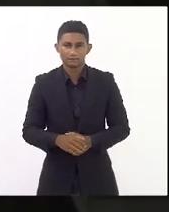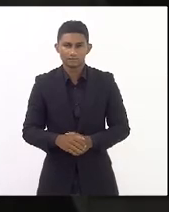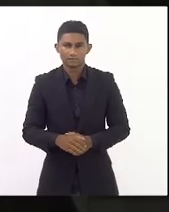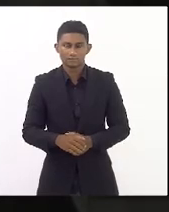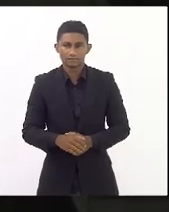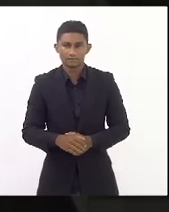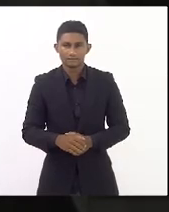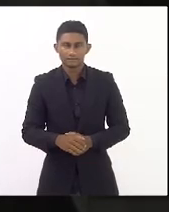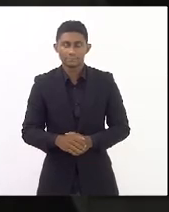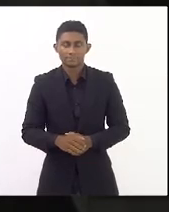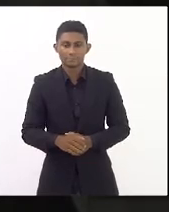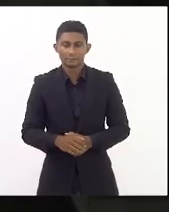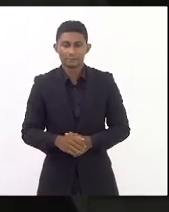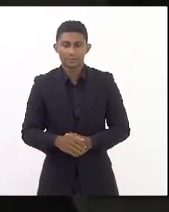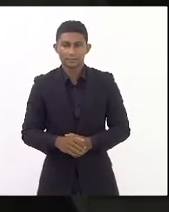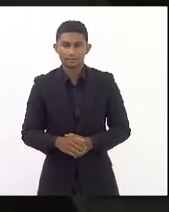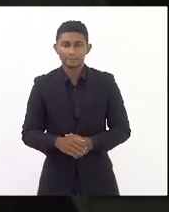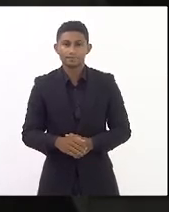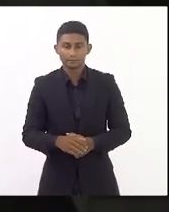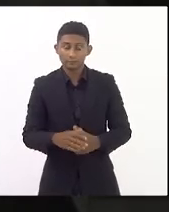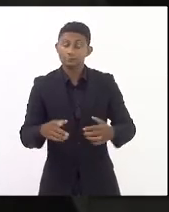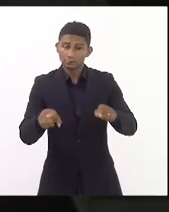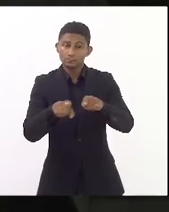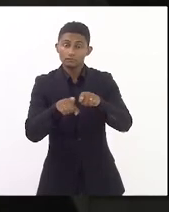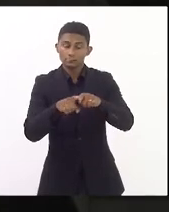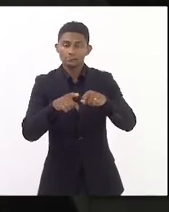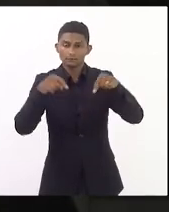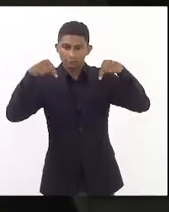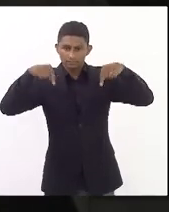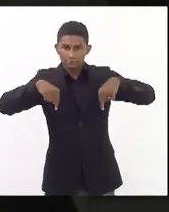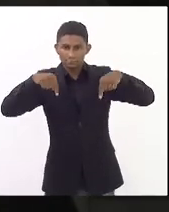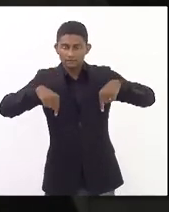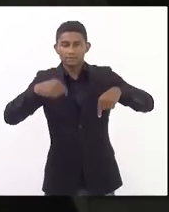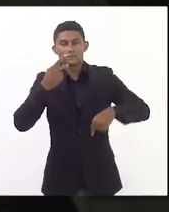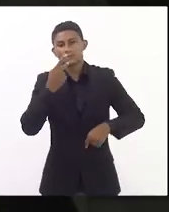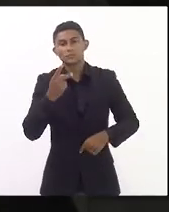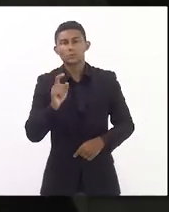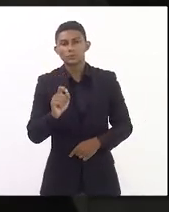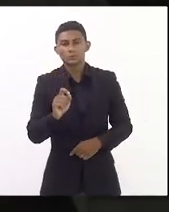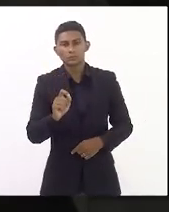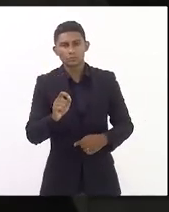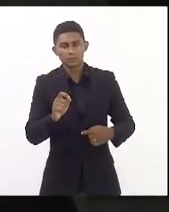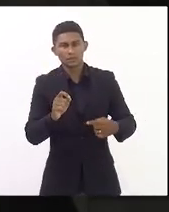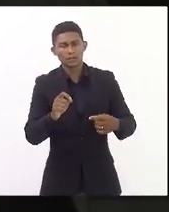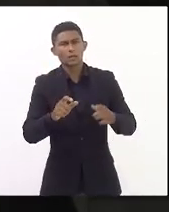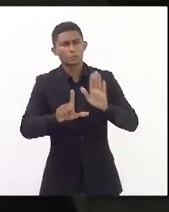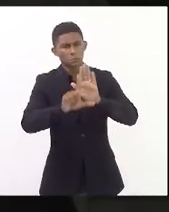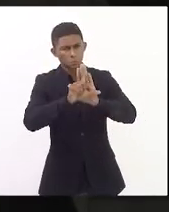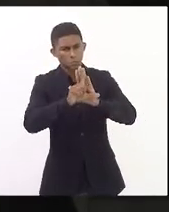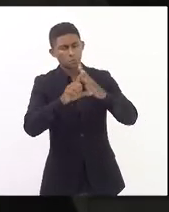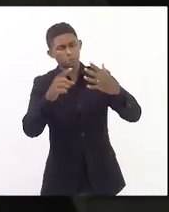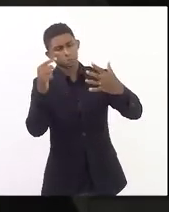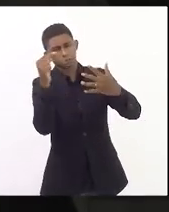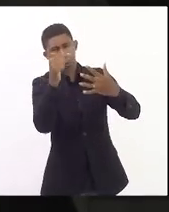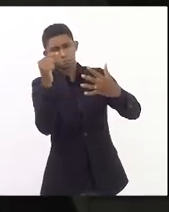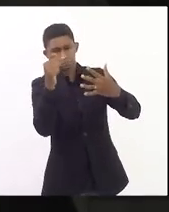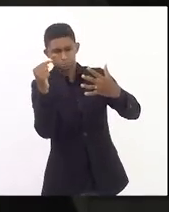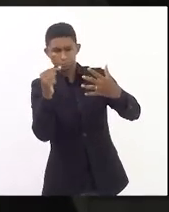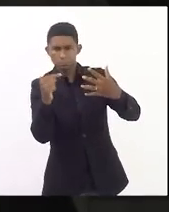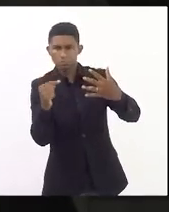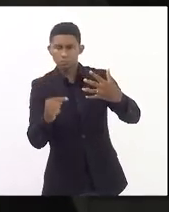continuando, senhora presidente, registrar que essas são legislações